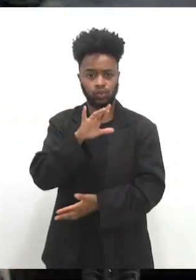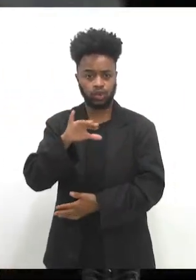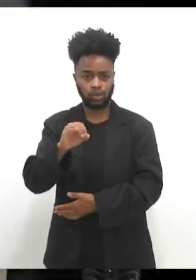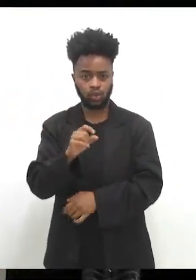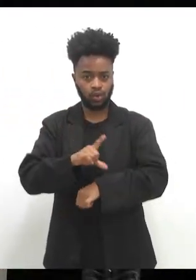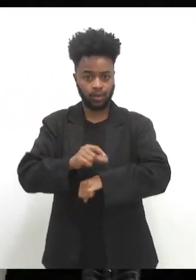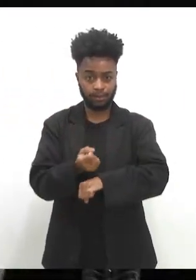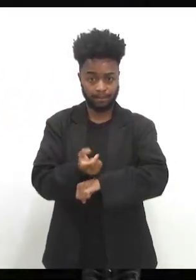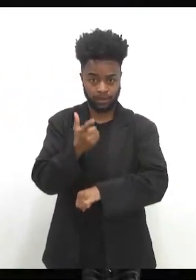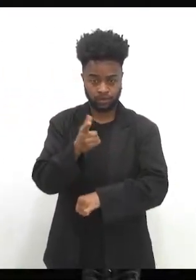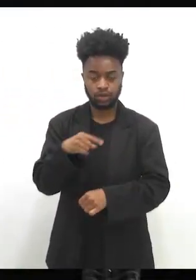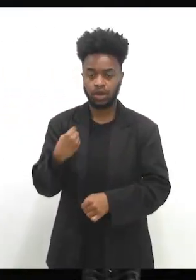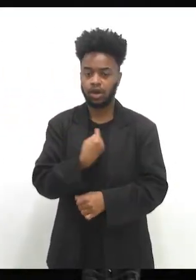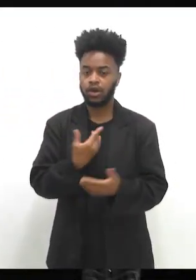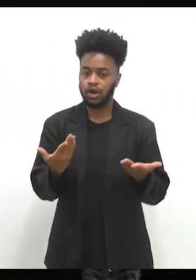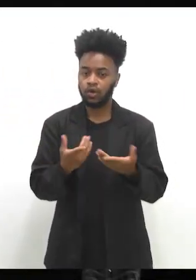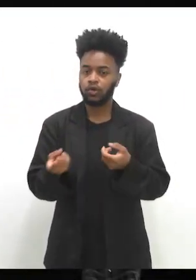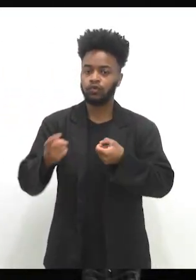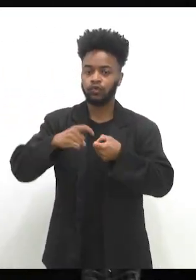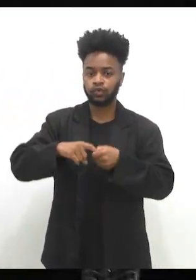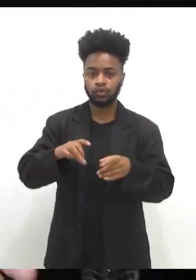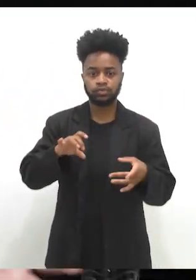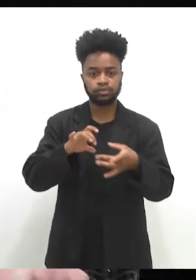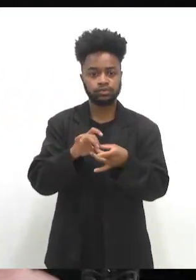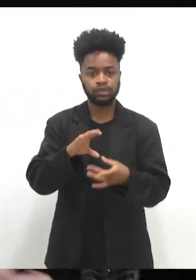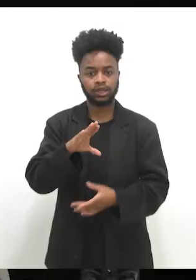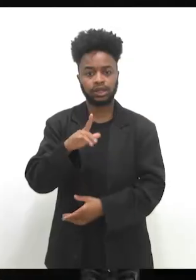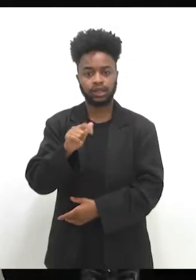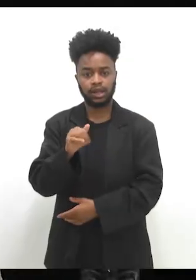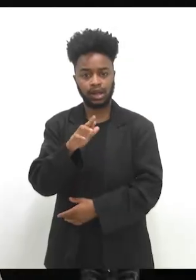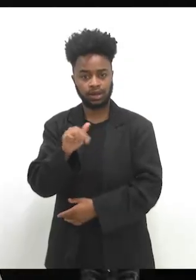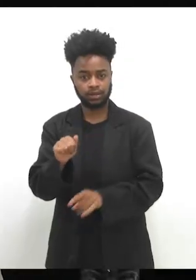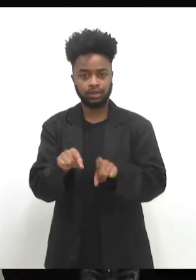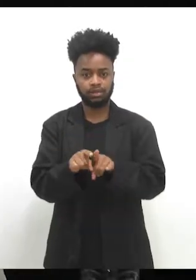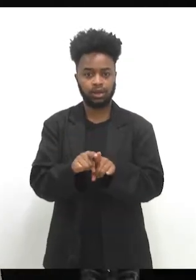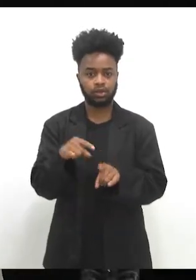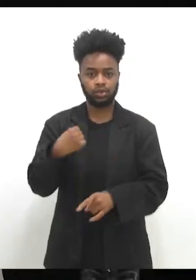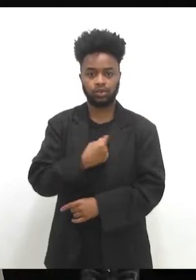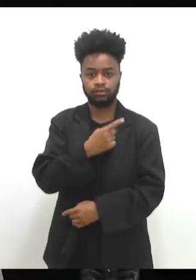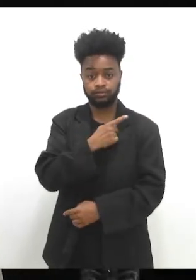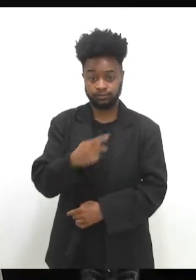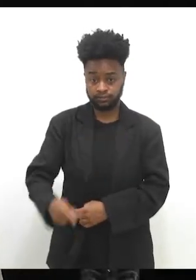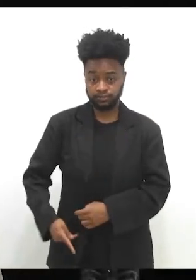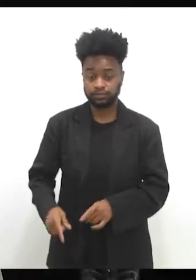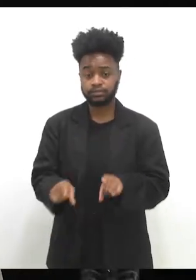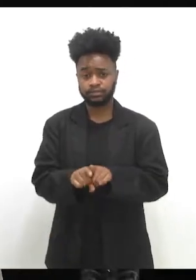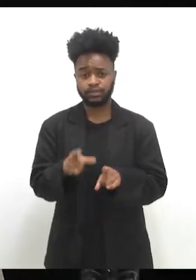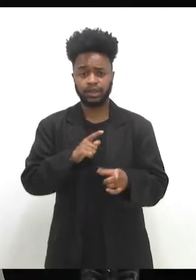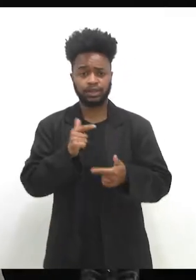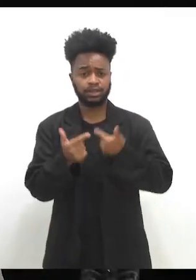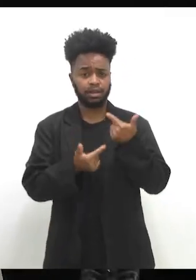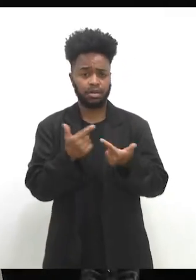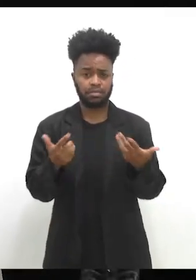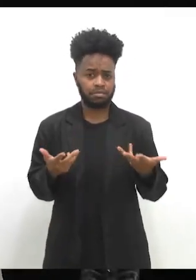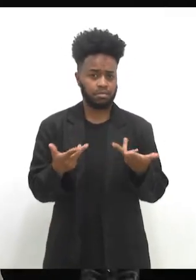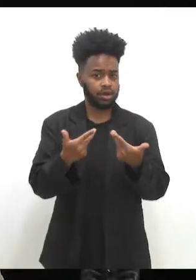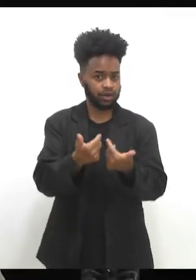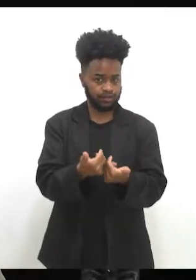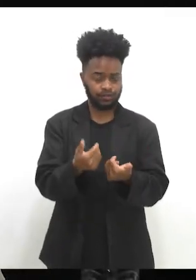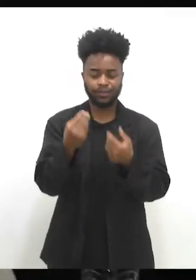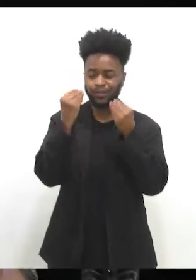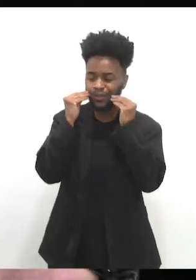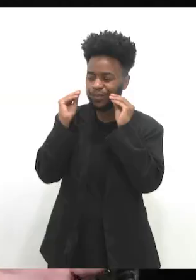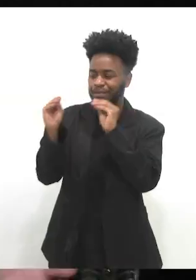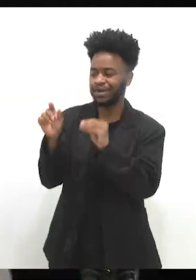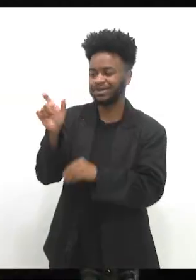meio-dia, voltou, graças a Clara Paulino, nossa presidente também, que veio... e que está desenvolvendo um trabalho maravilhoso.